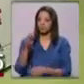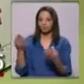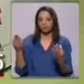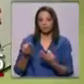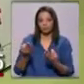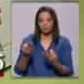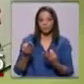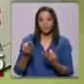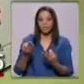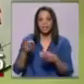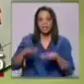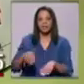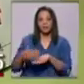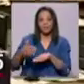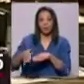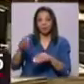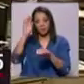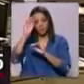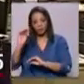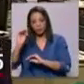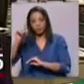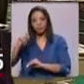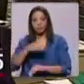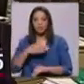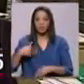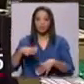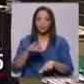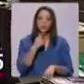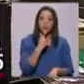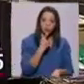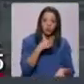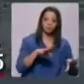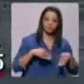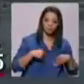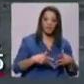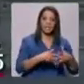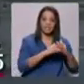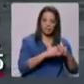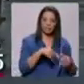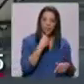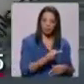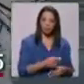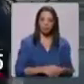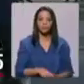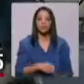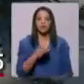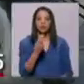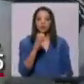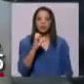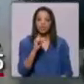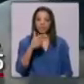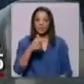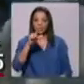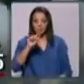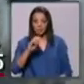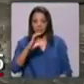fora dos setores da educação e saúde, mas elevados números de adesão, segundo os sindicatos. O GT e CGTP falam em